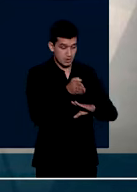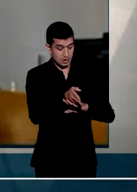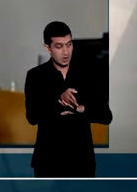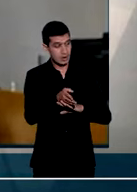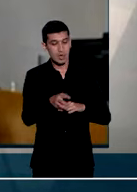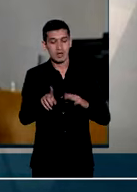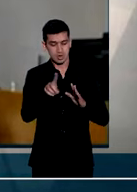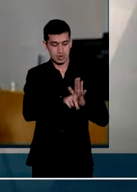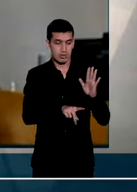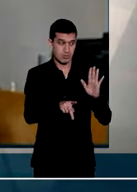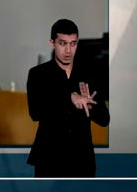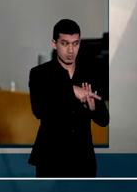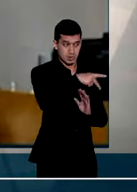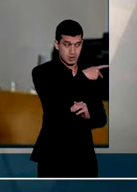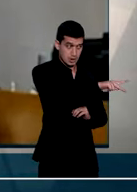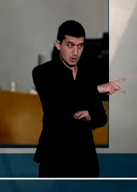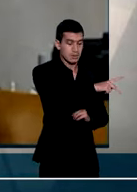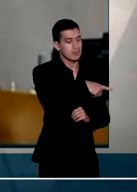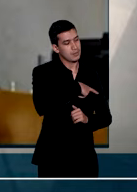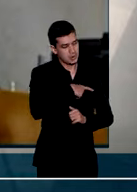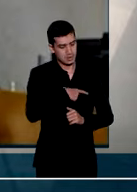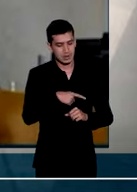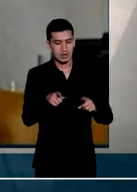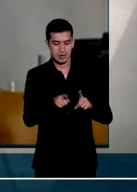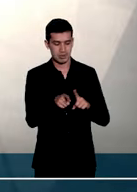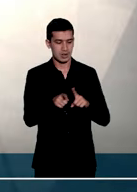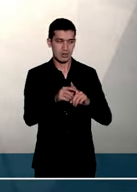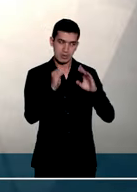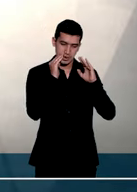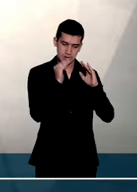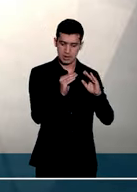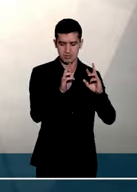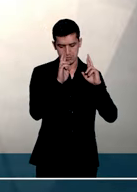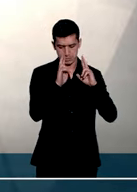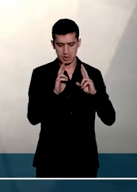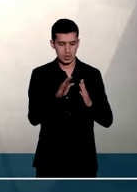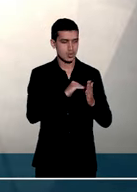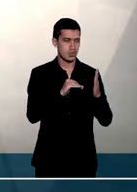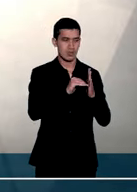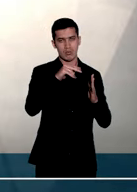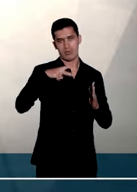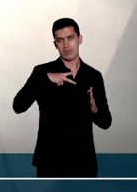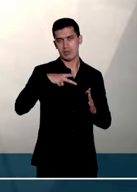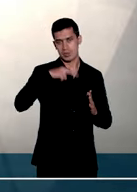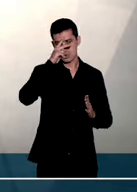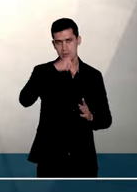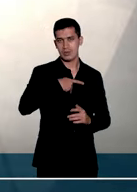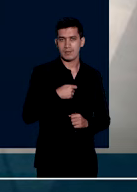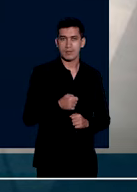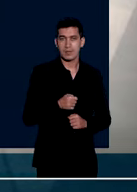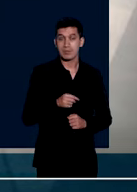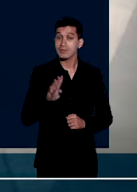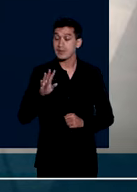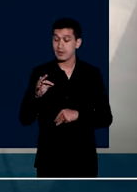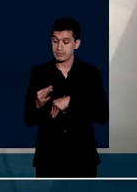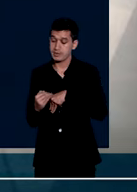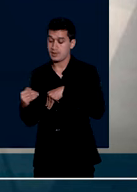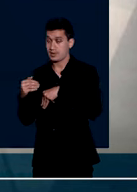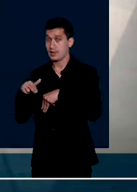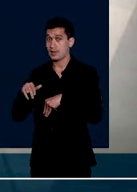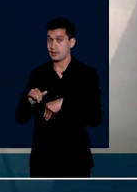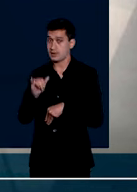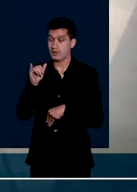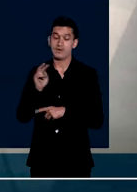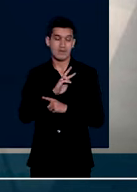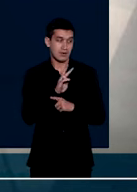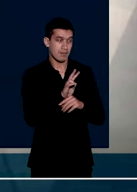próprio atuam com feição de parte processual para a ministra a interposição do recurso adesivo quando o advogado da